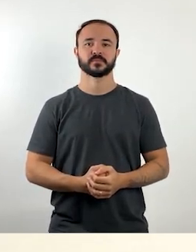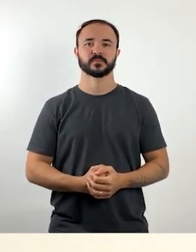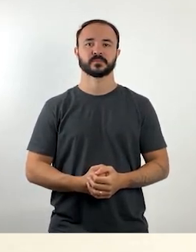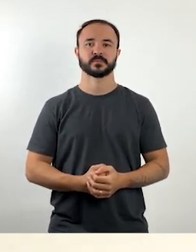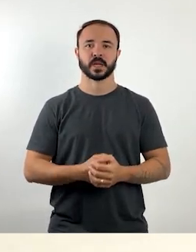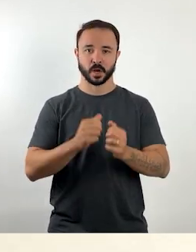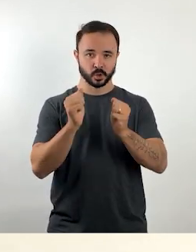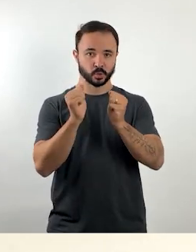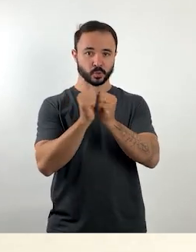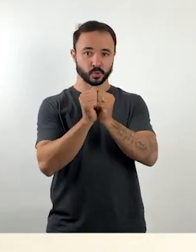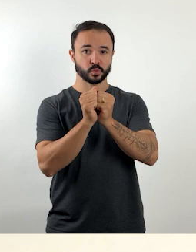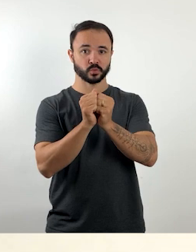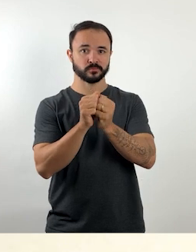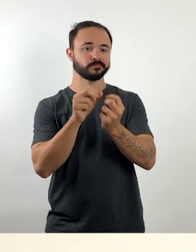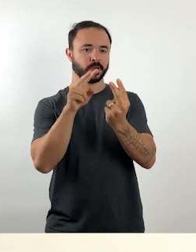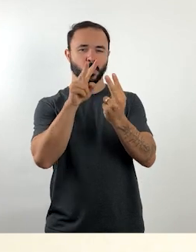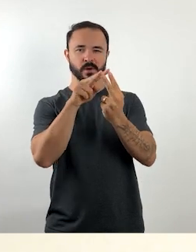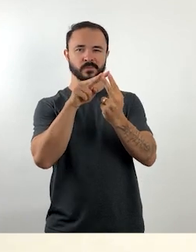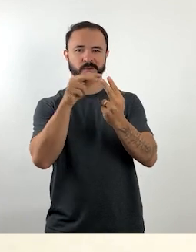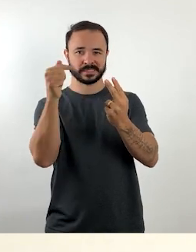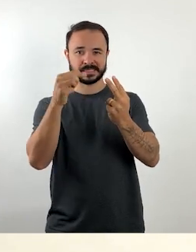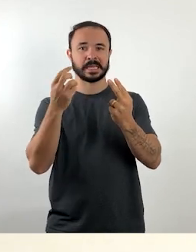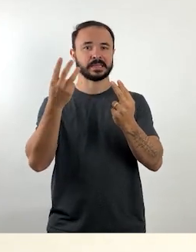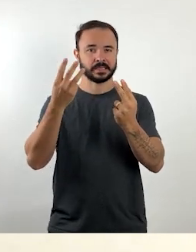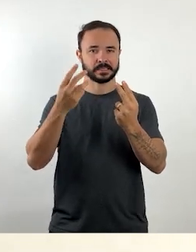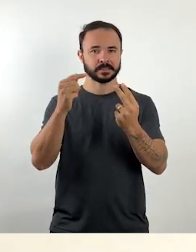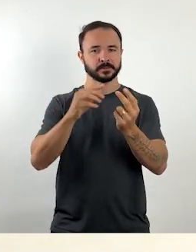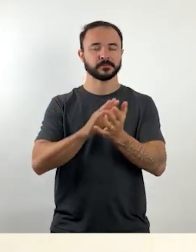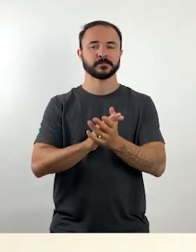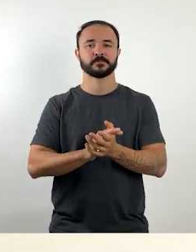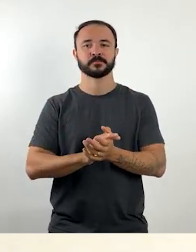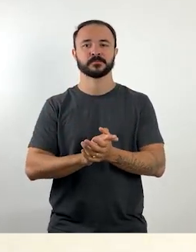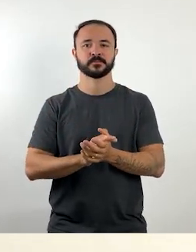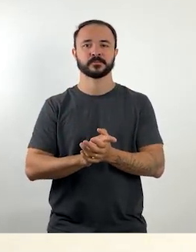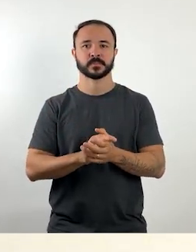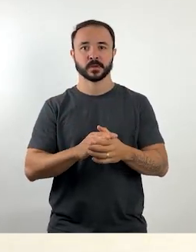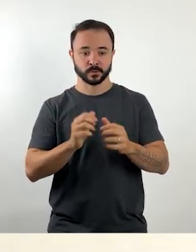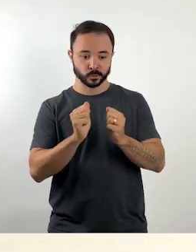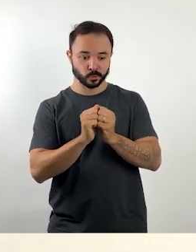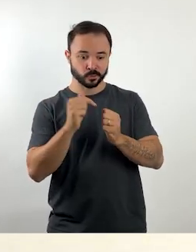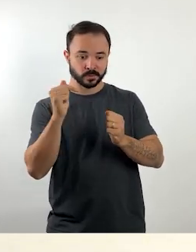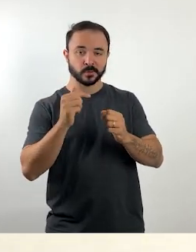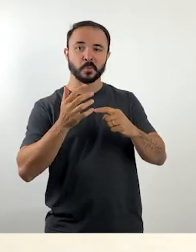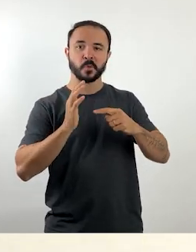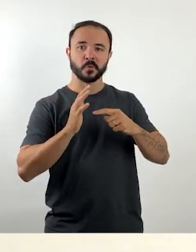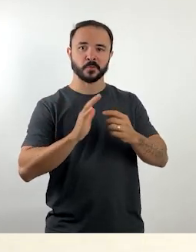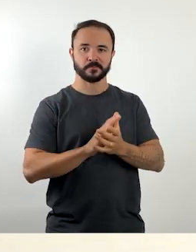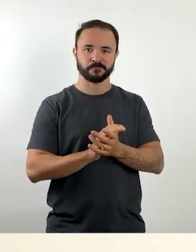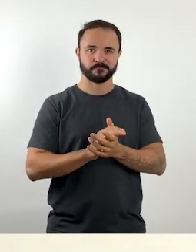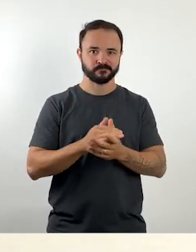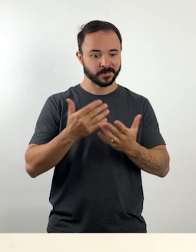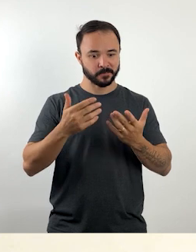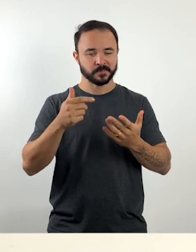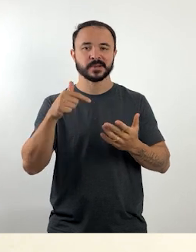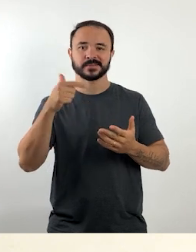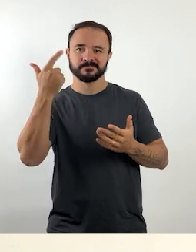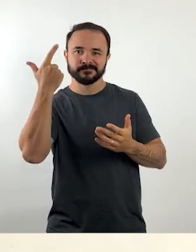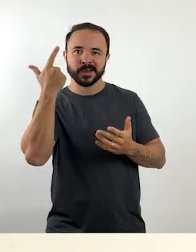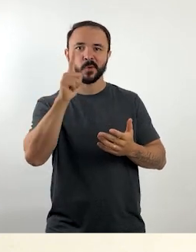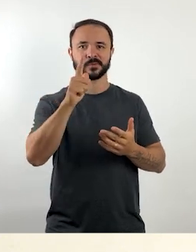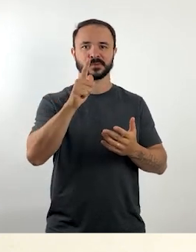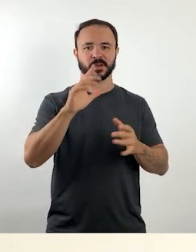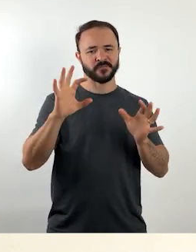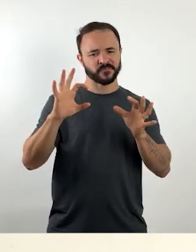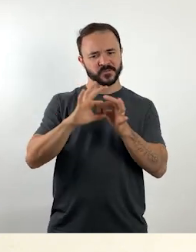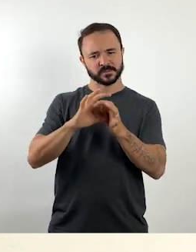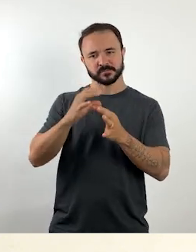dessas 2 hastes de 3 que eu coloquei aqui no meu motor. Dessa forma, eu vou conseguir fixar ela com